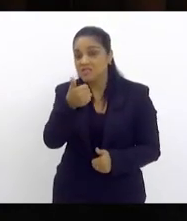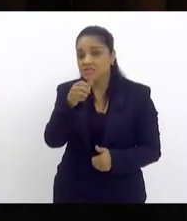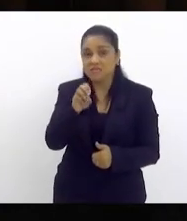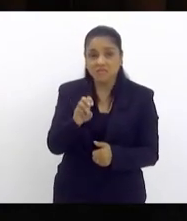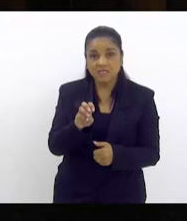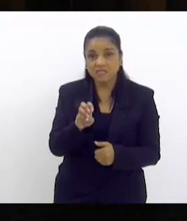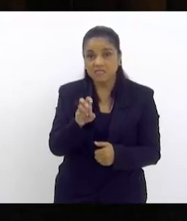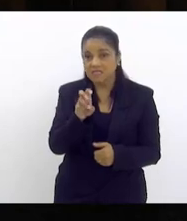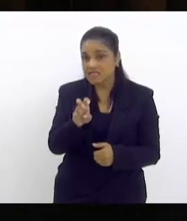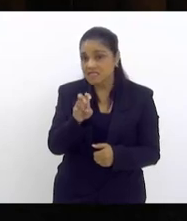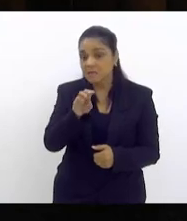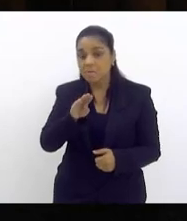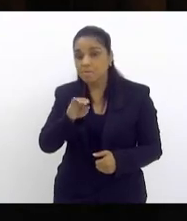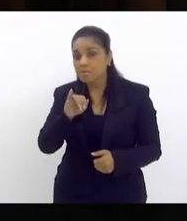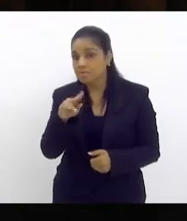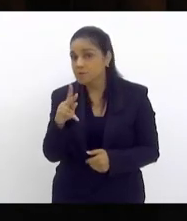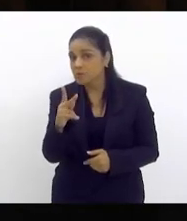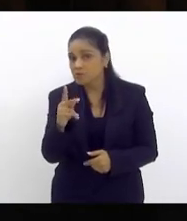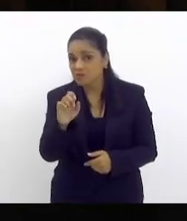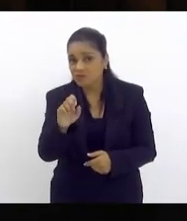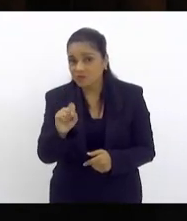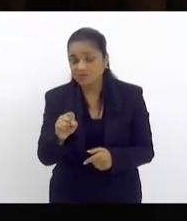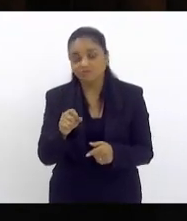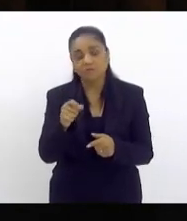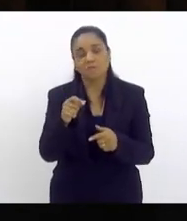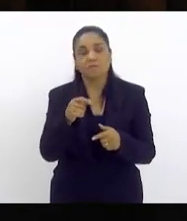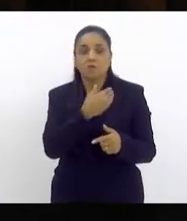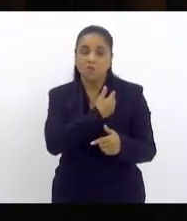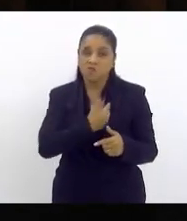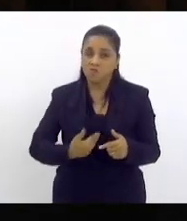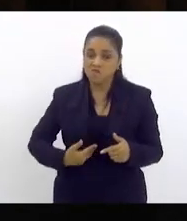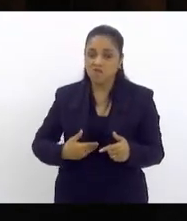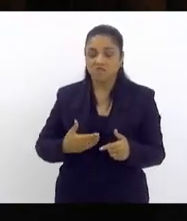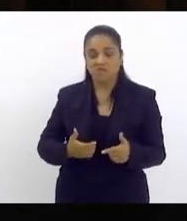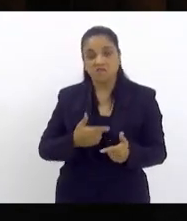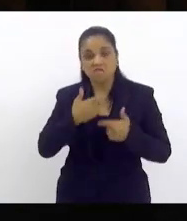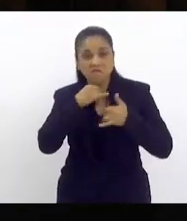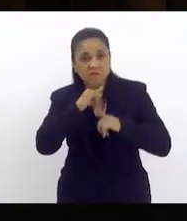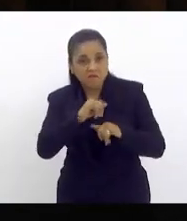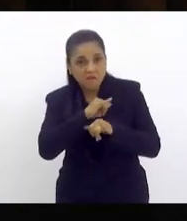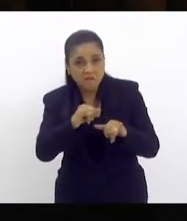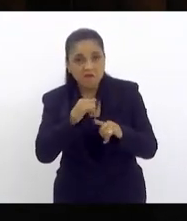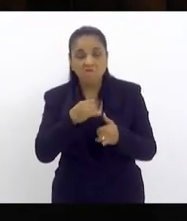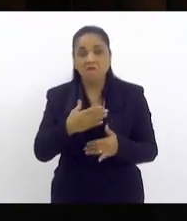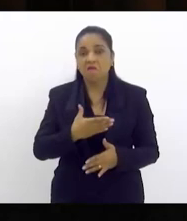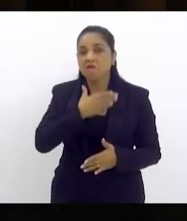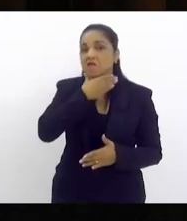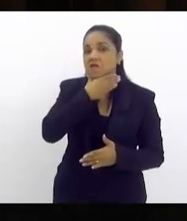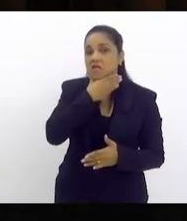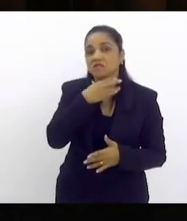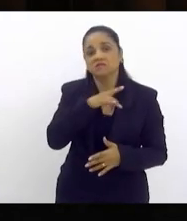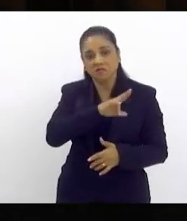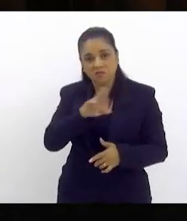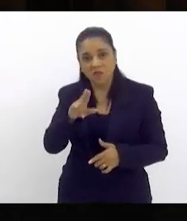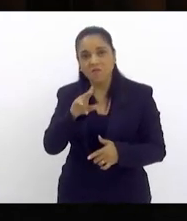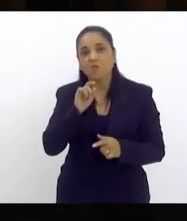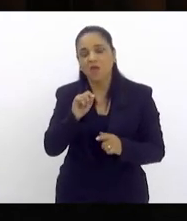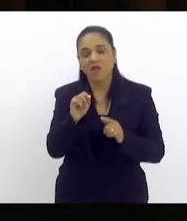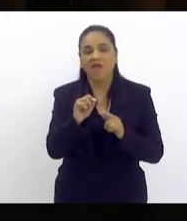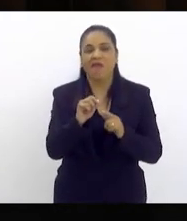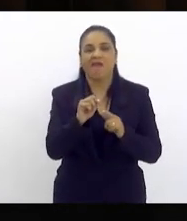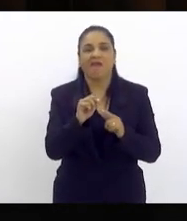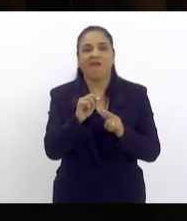palavras do governo, essa crise que se aproxima tem nome e sobrenome: regime de